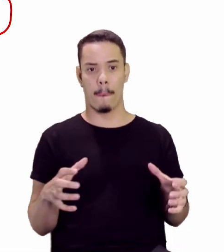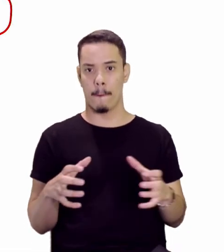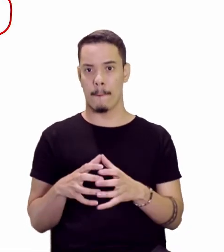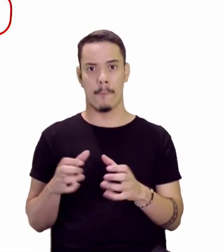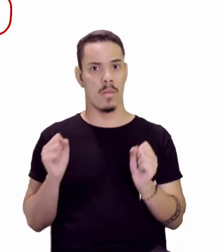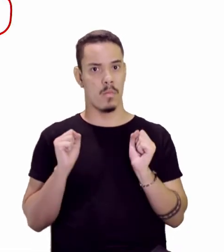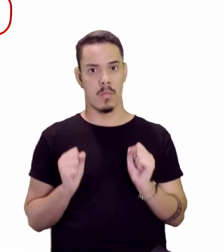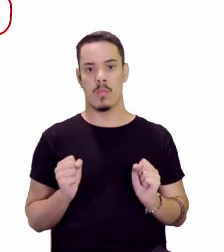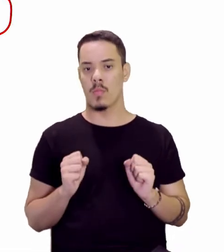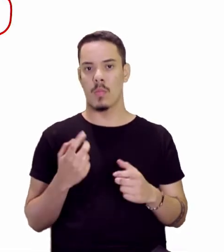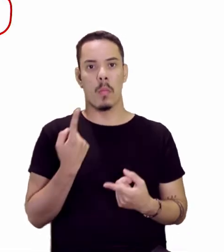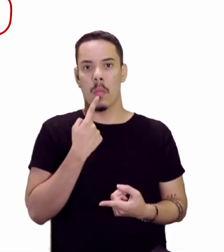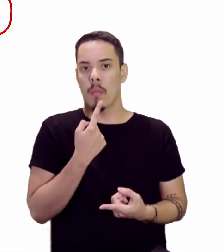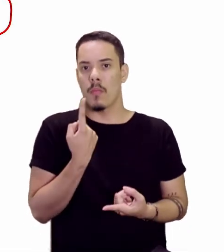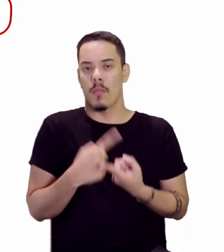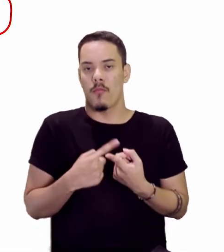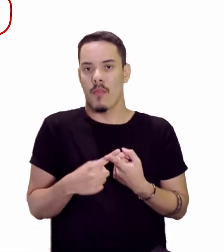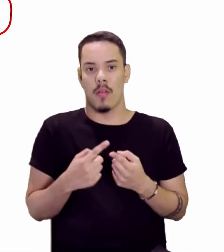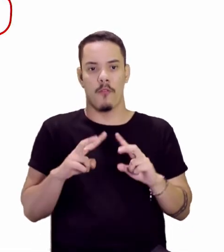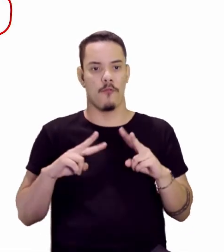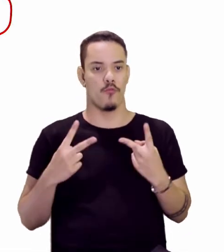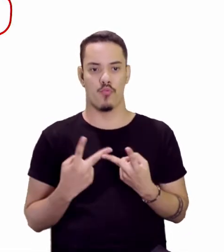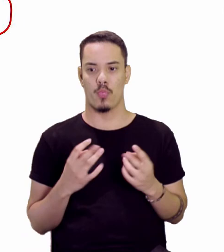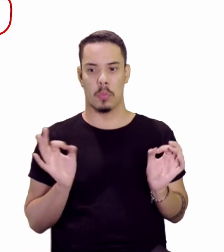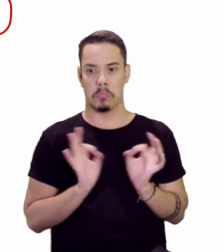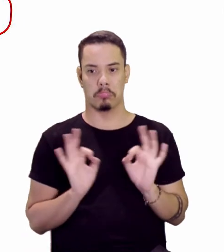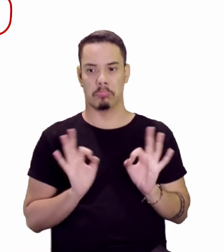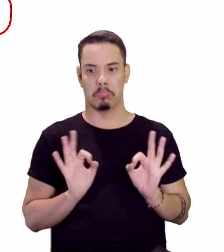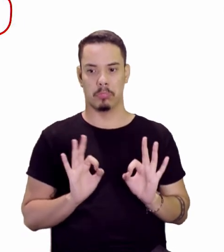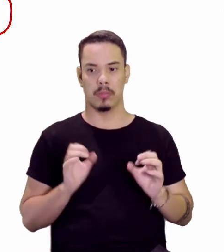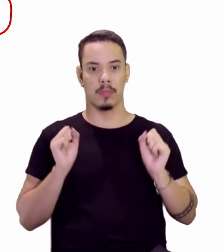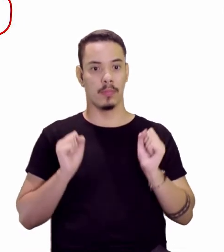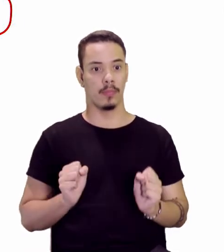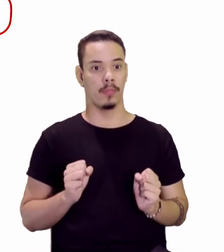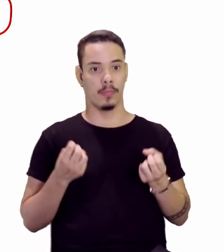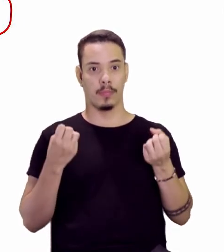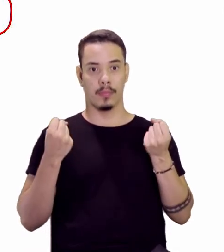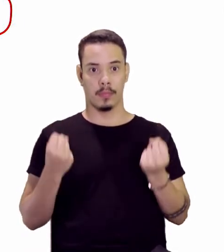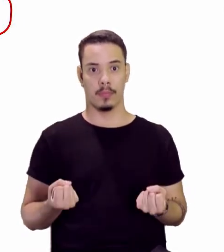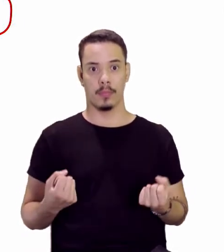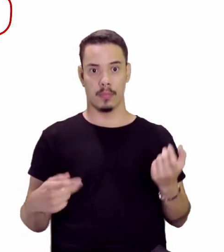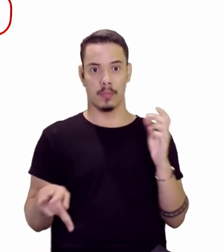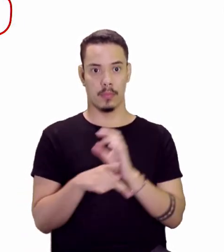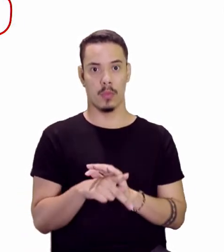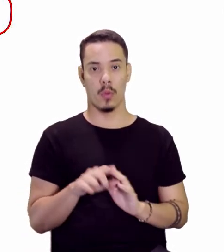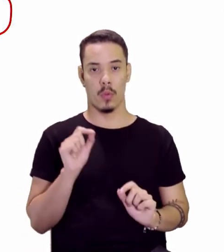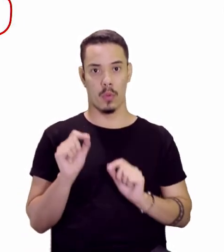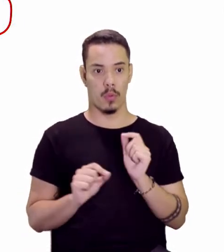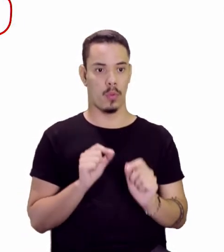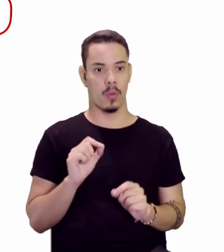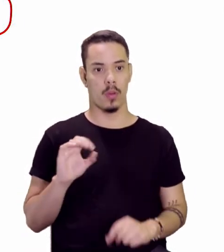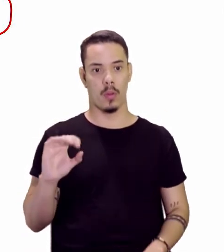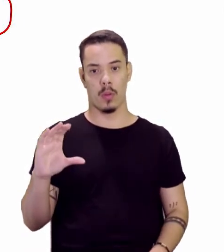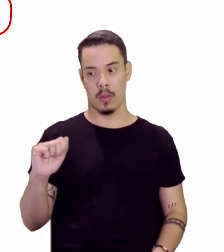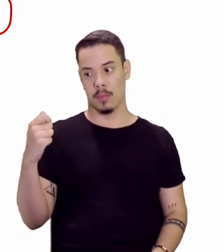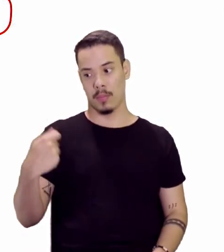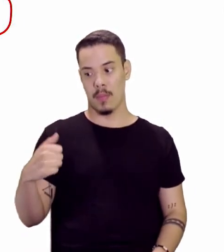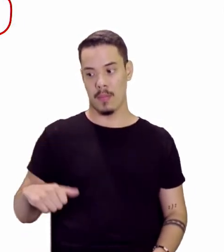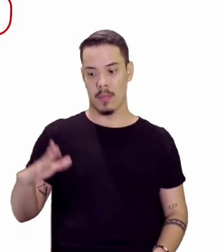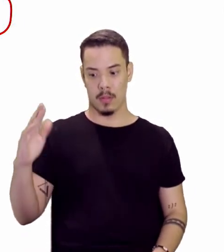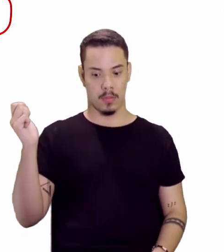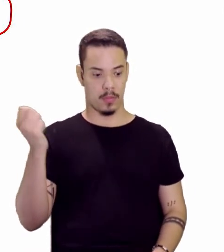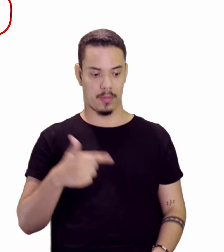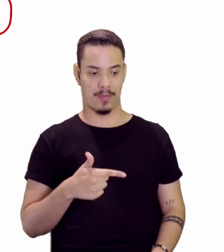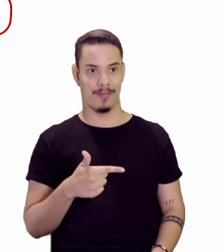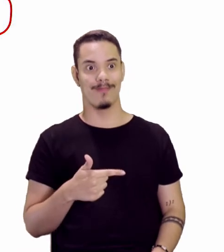porque não fala do volume, né, Décio? Justamente, aqui. Mas como tem o mesmo peso, com certeza a oca vai ter tem que ser maior, exatamente, porque vai ter o